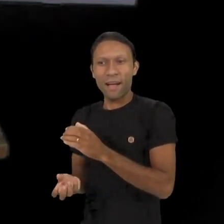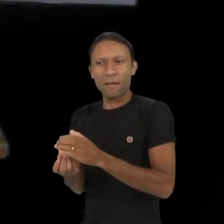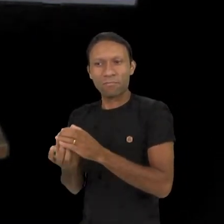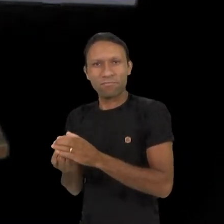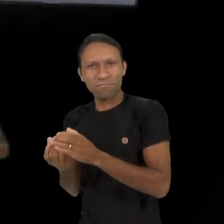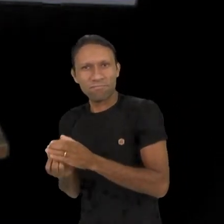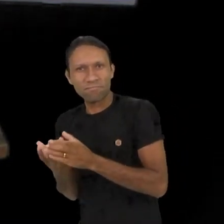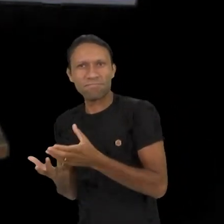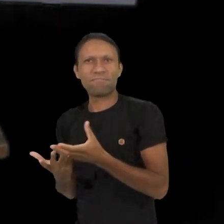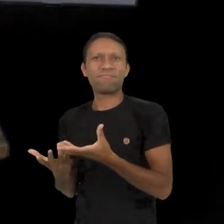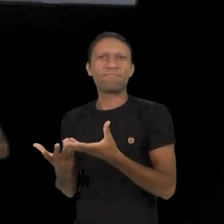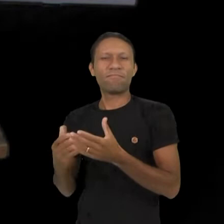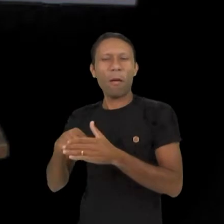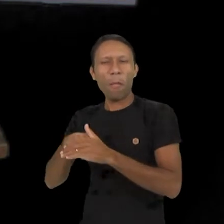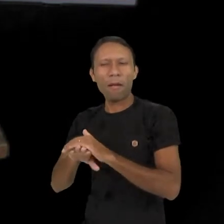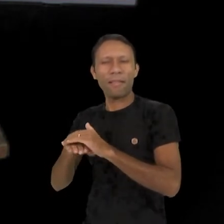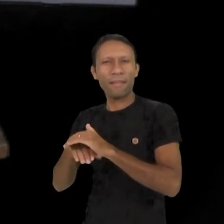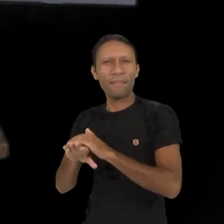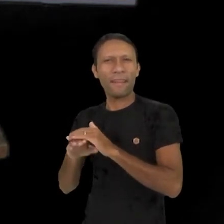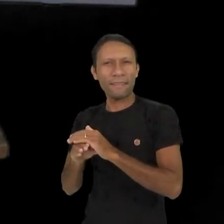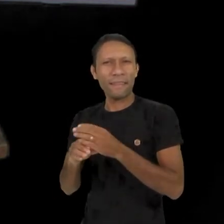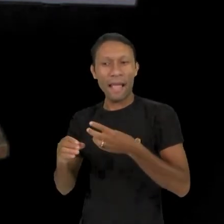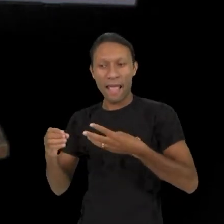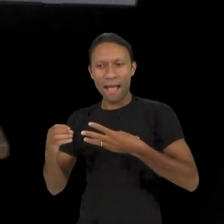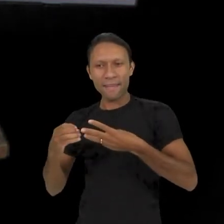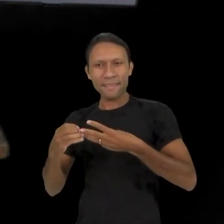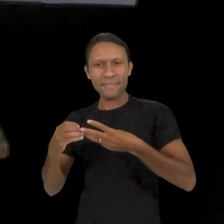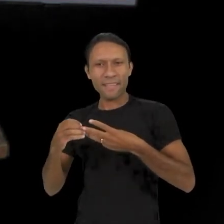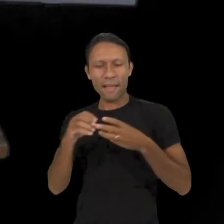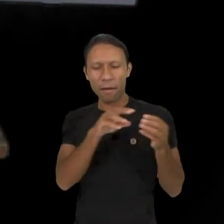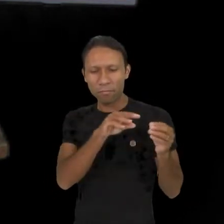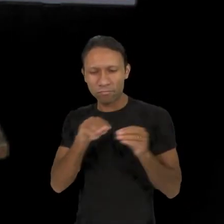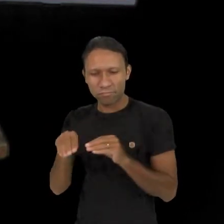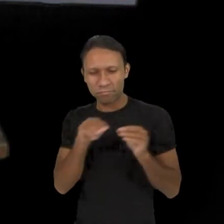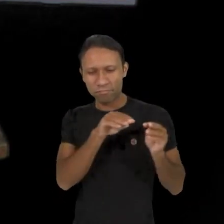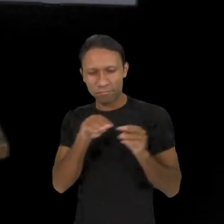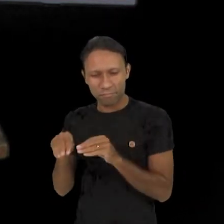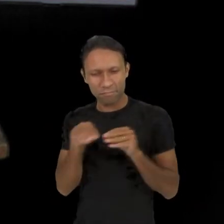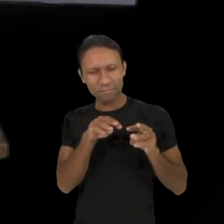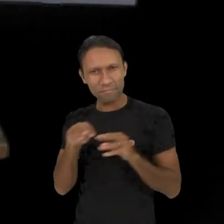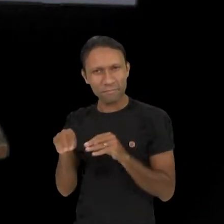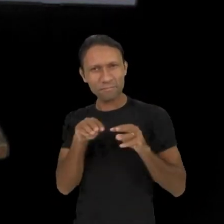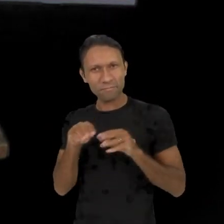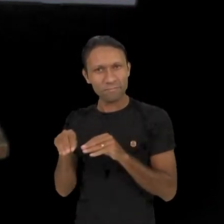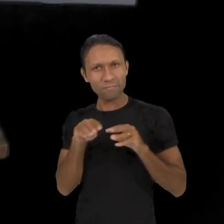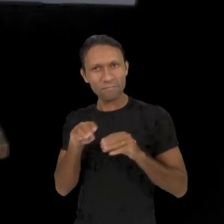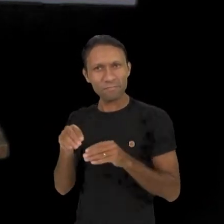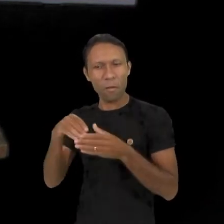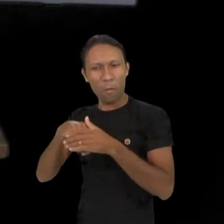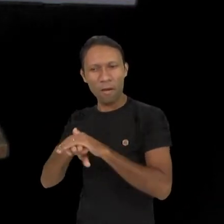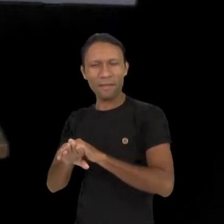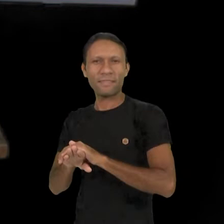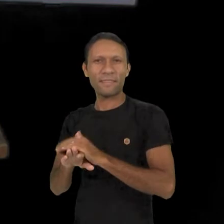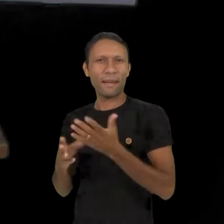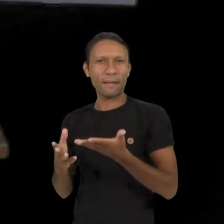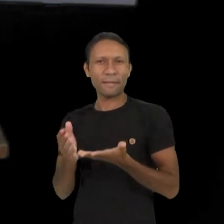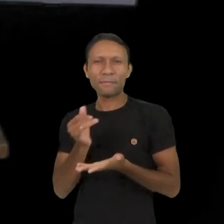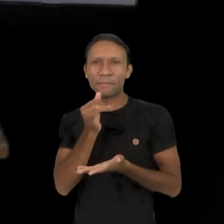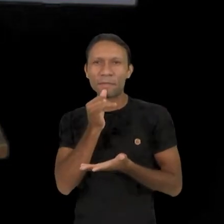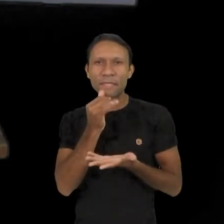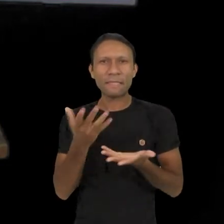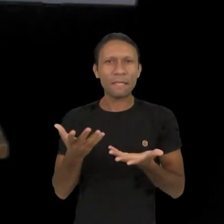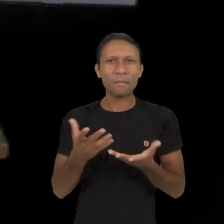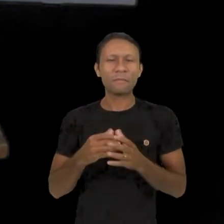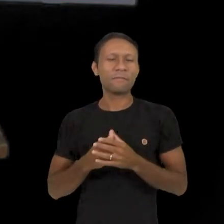muitos retículos endoplasmáticos lisos, umas células com muito retículo endoplasmático liso, por exemplo,